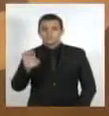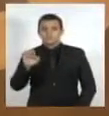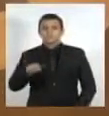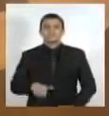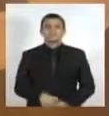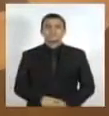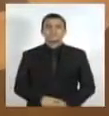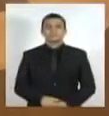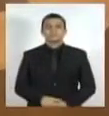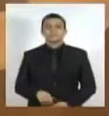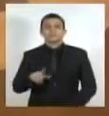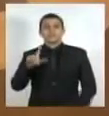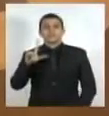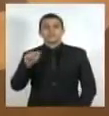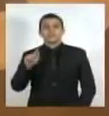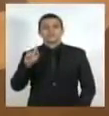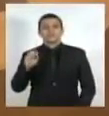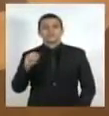como Lago Burné,